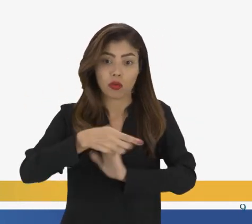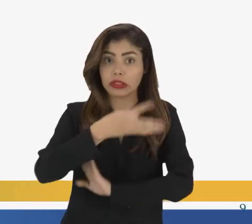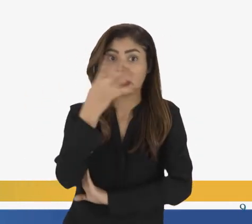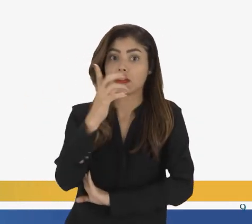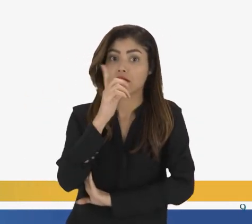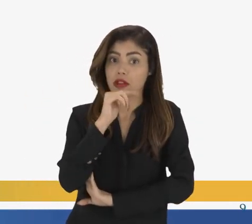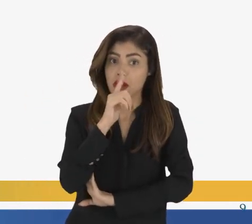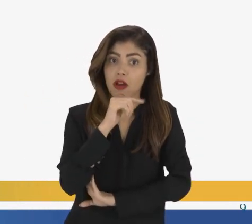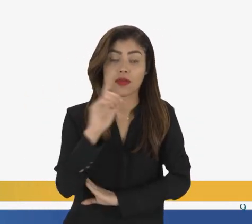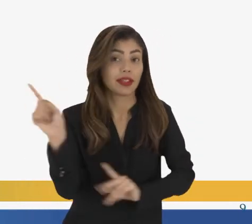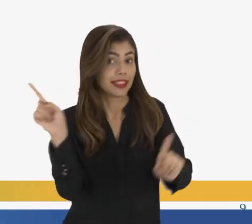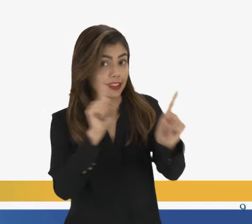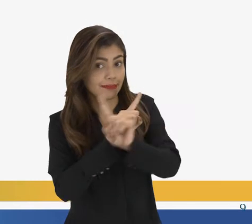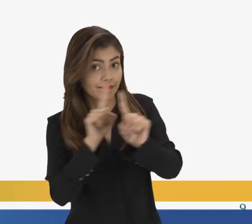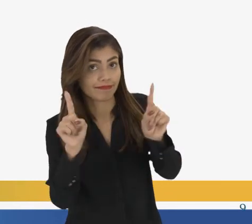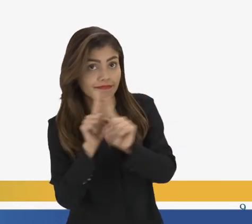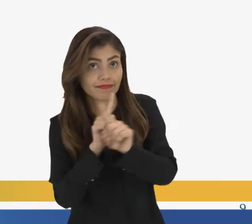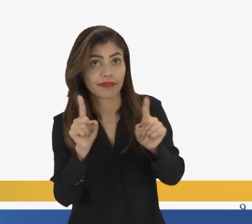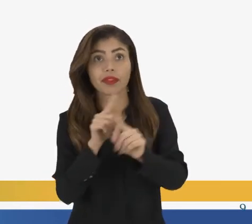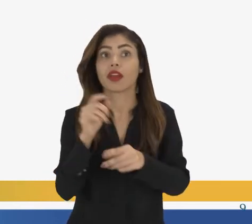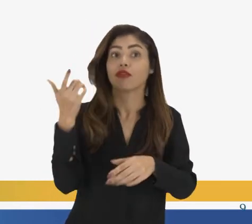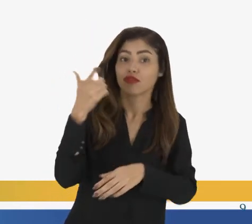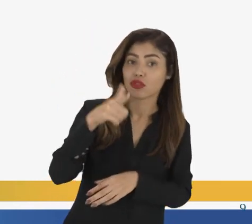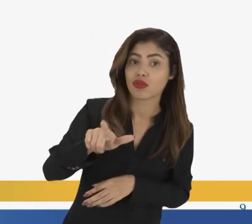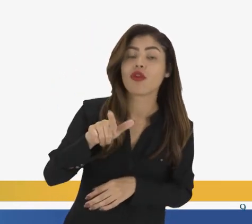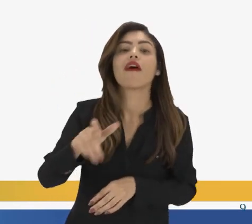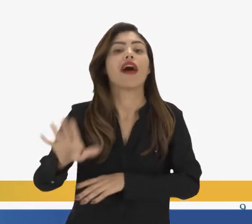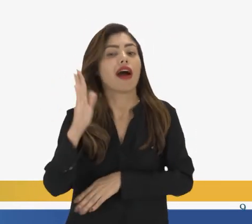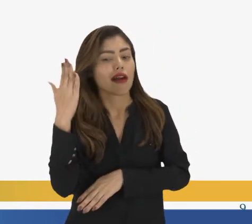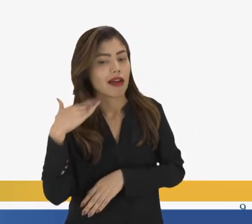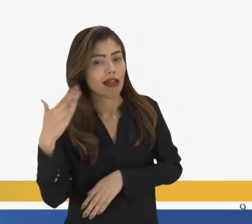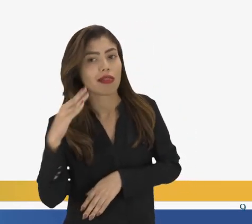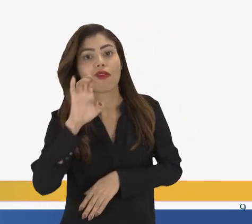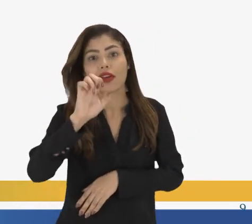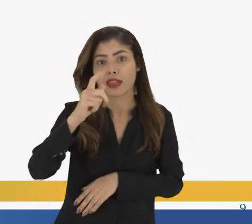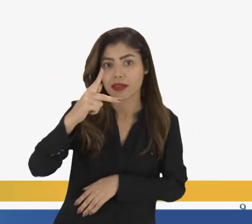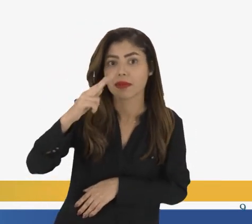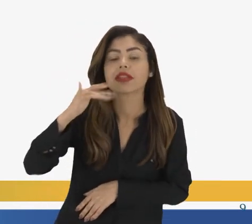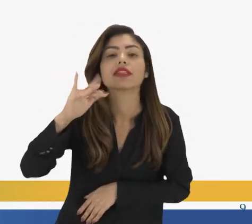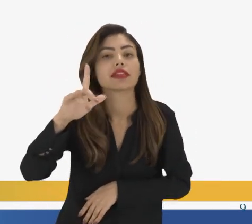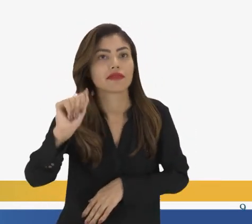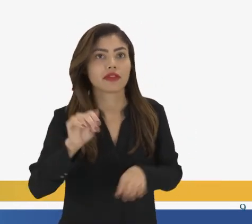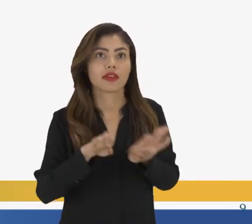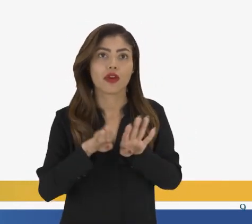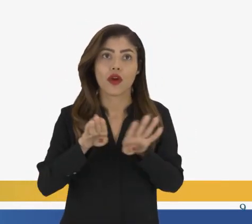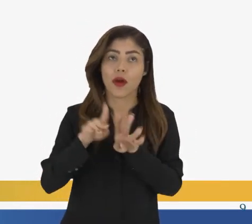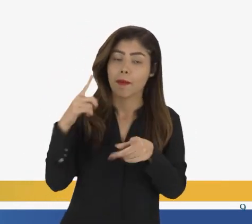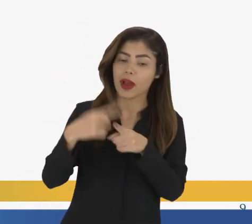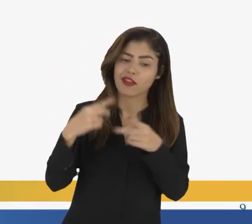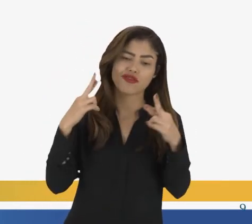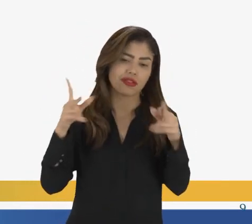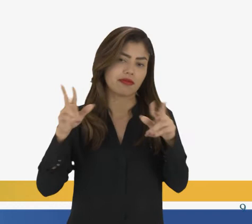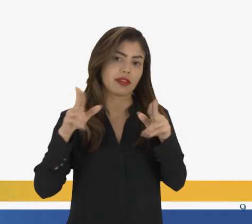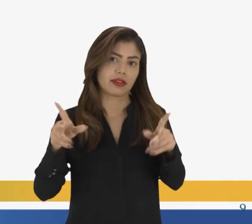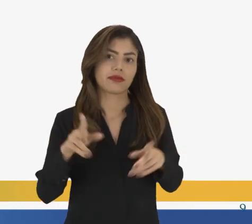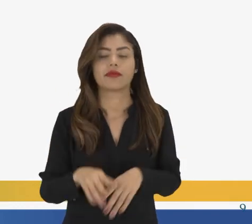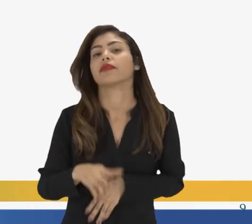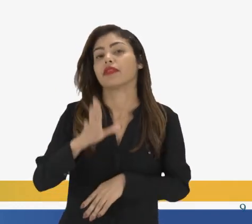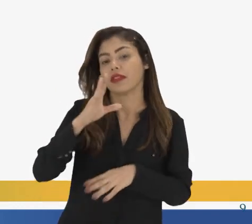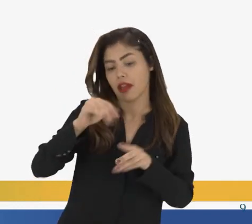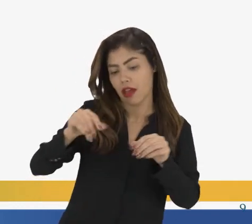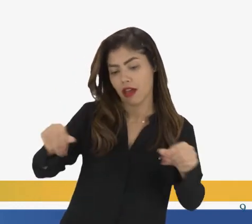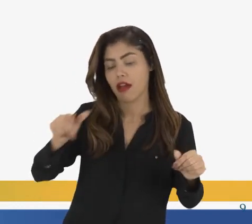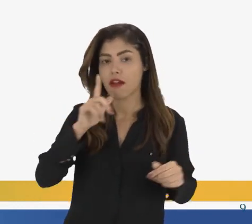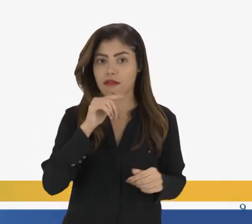de água. E o que está em jogo aí, pessoal, é novamente a questão do calor específico, a diferença entre o calor específico da